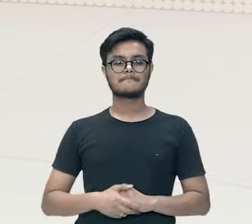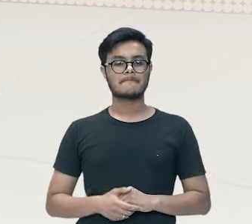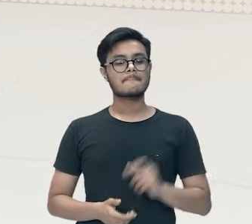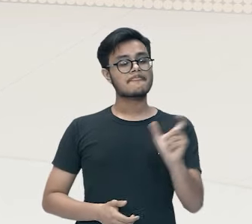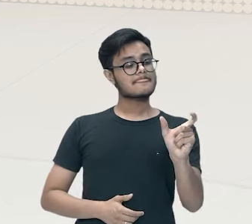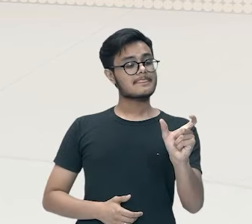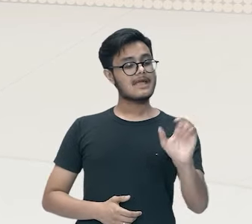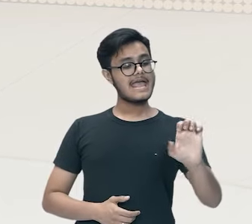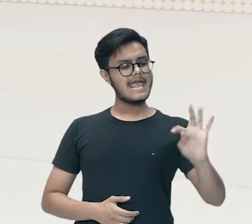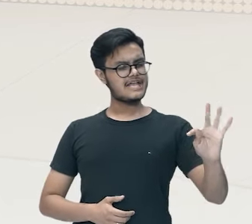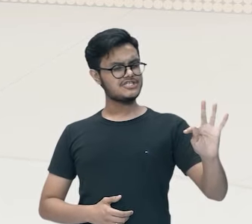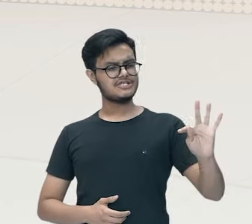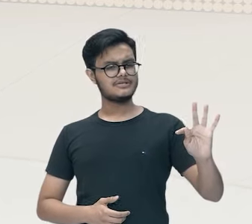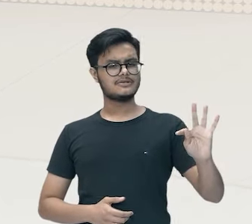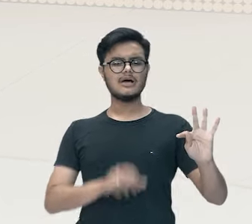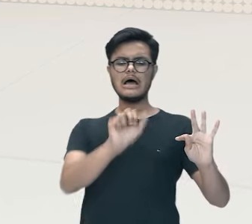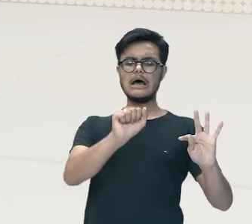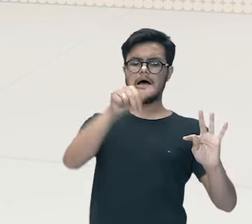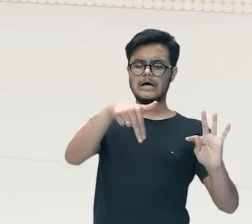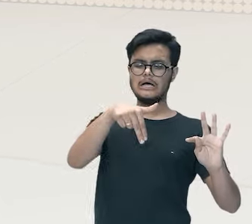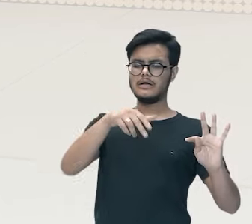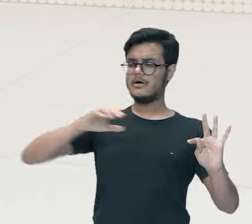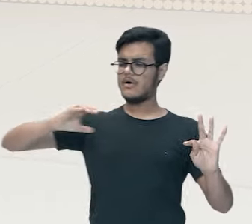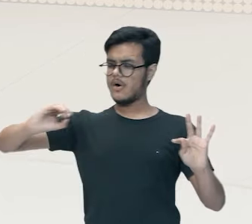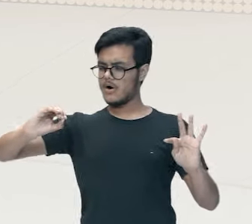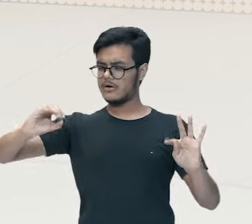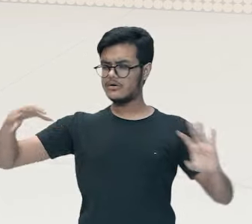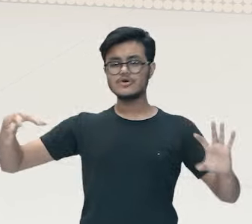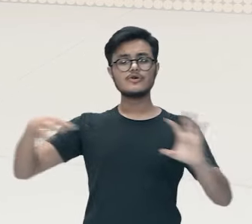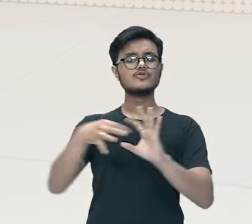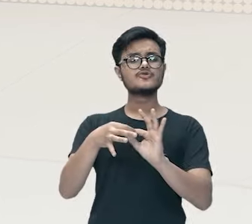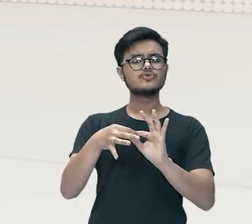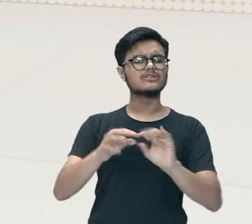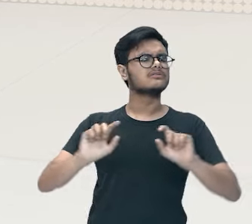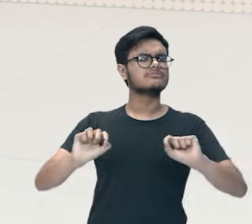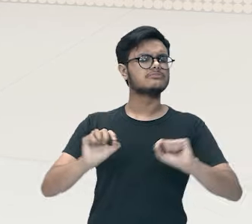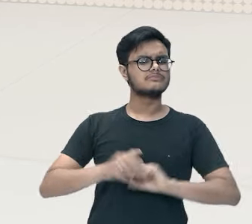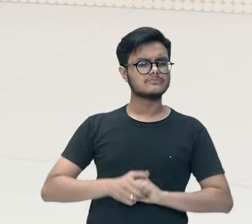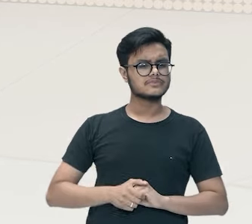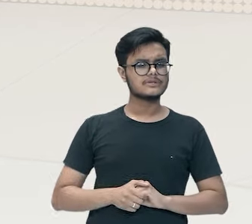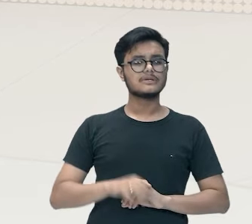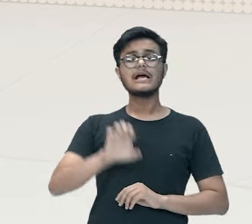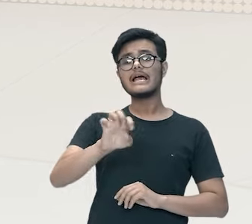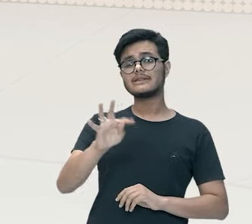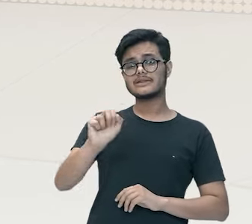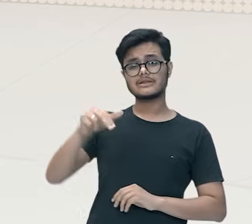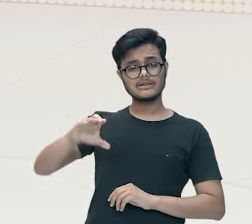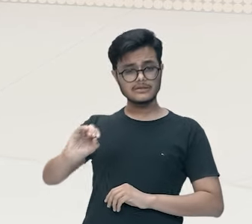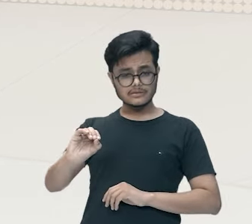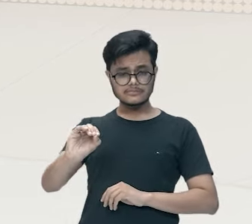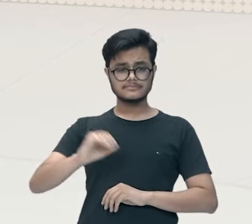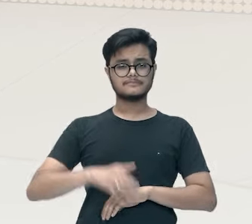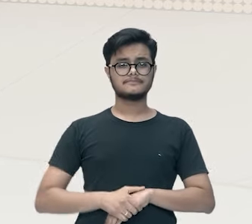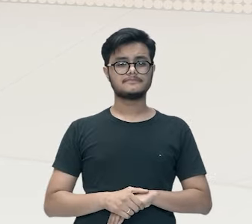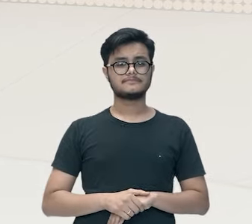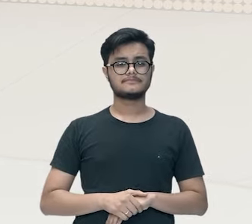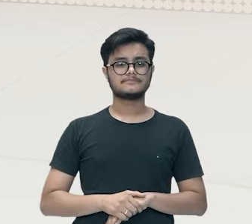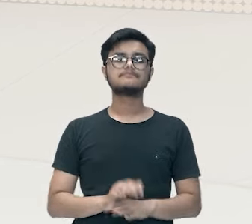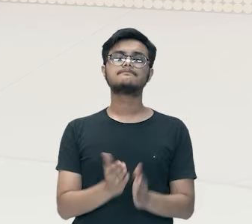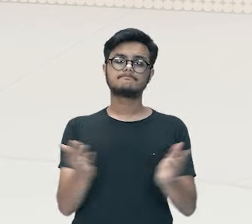Et do prefixo, an do infixo e O do sufixo, o que vai dar pra gente? Etano. Então, o nome